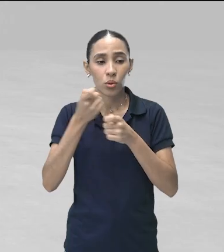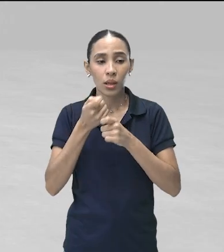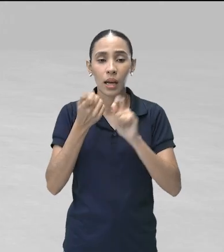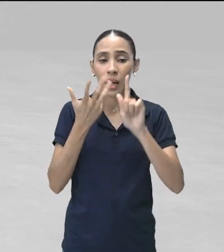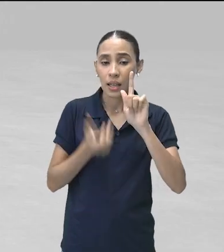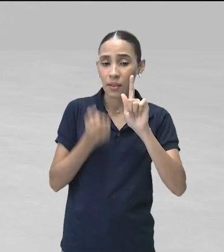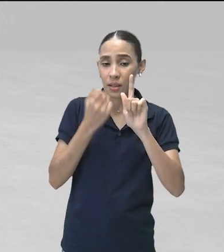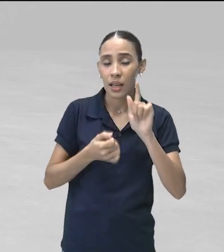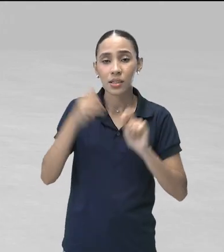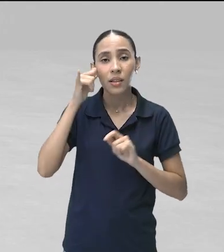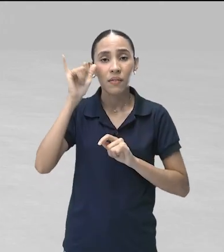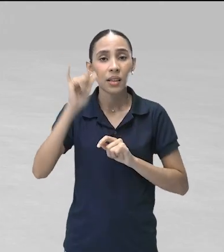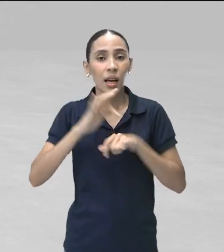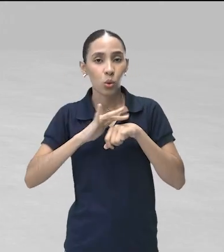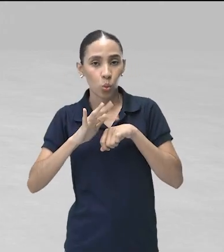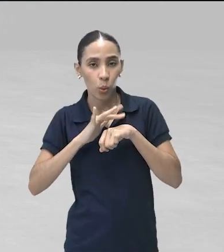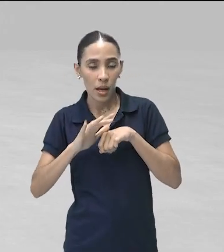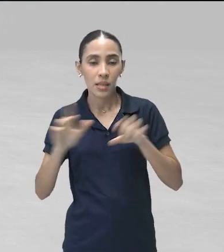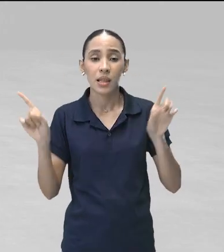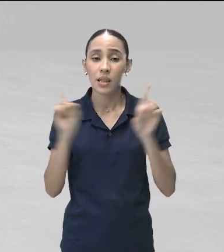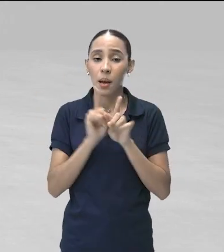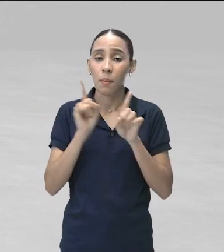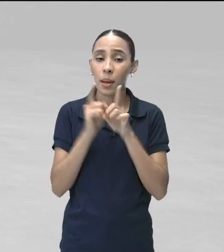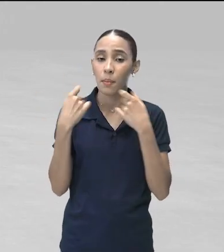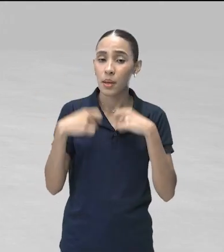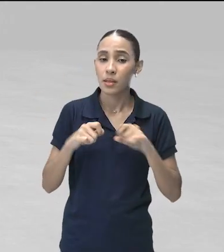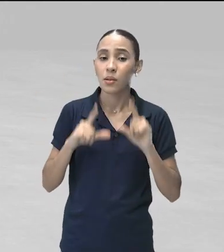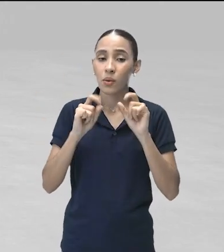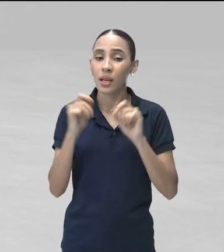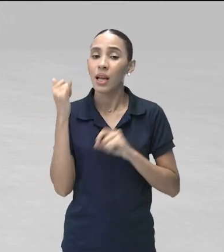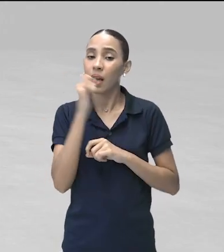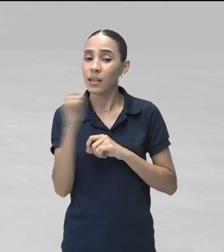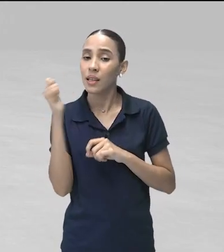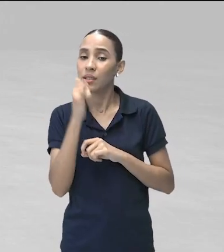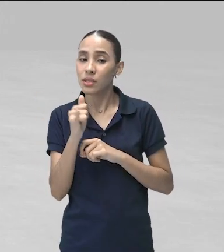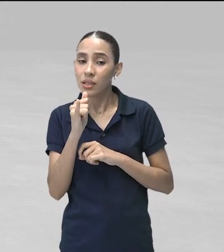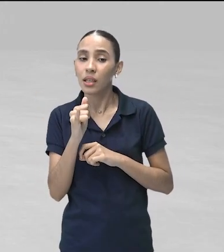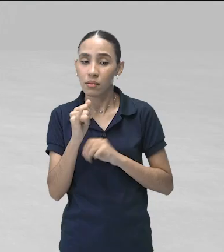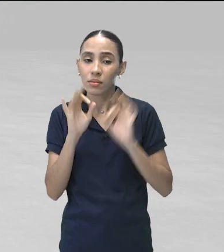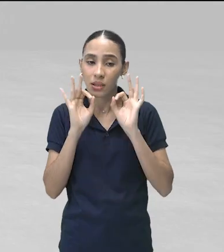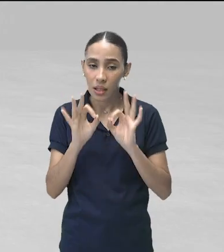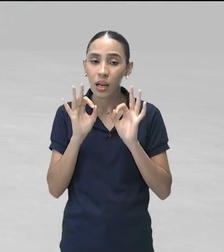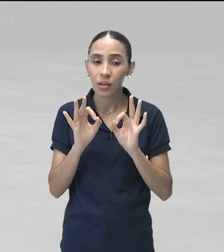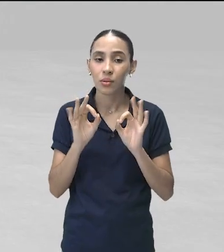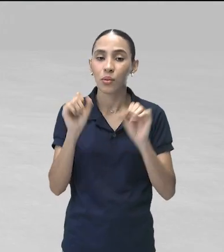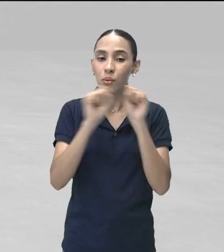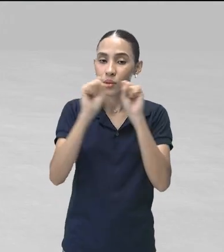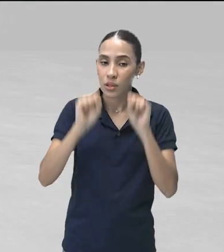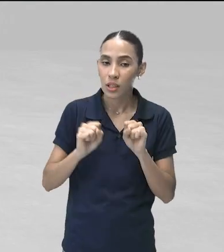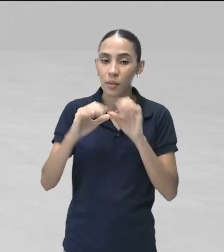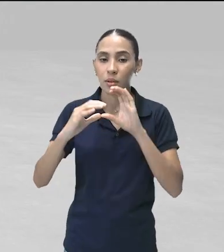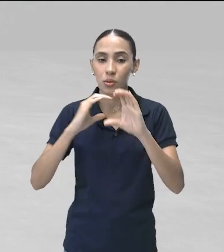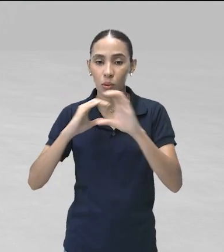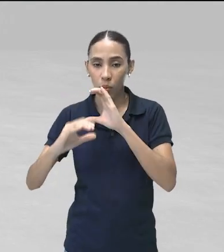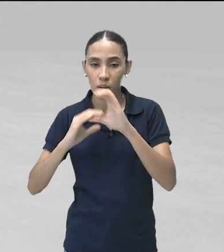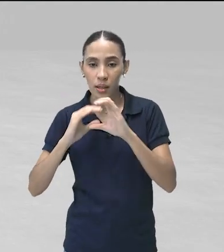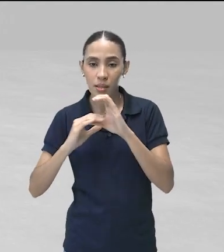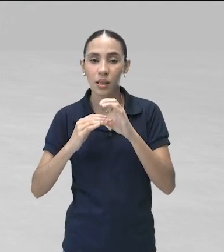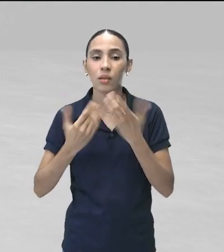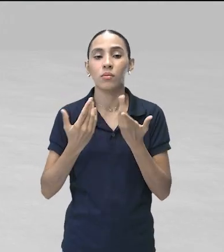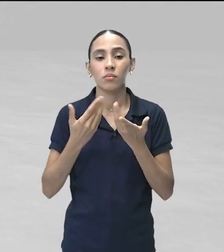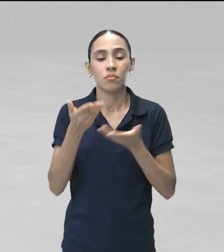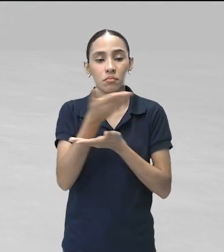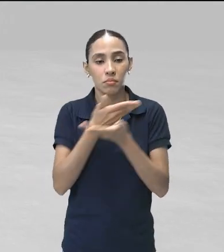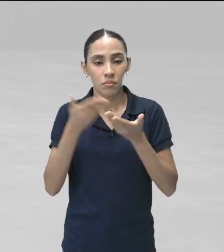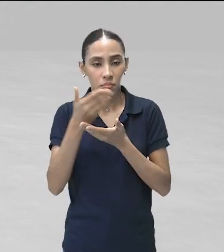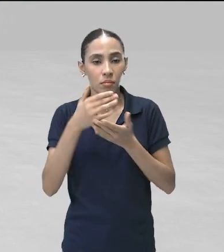fiquem doentes. Também seria preciso ter energia suficiente, um sistema de comunicação para falar com